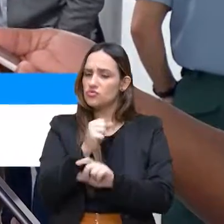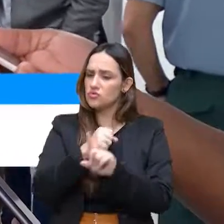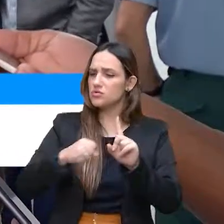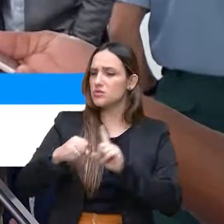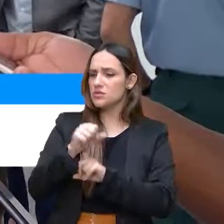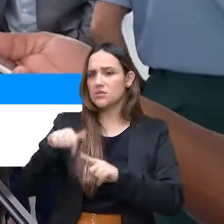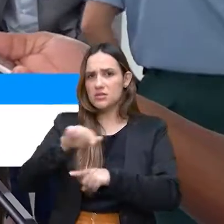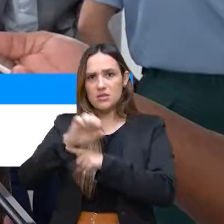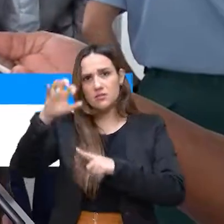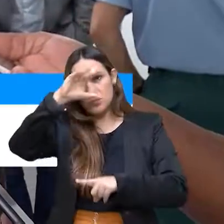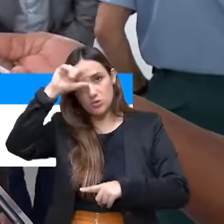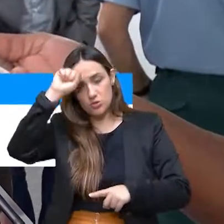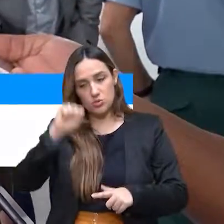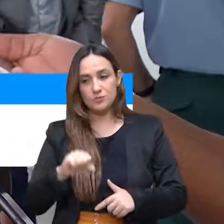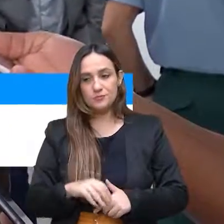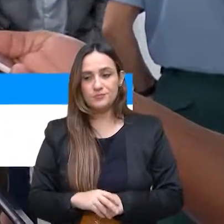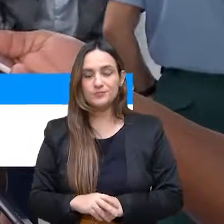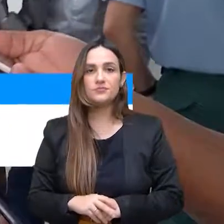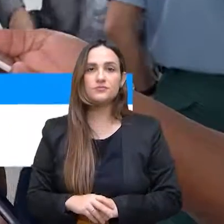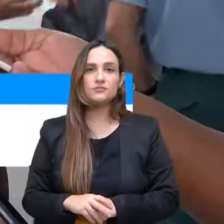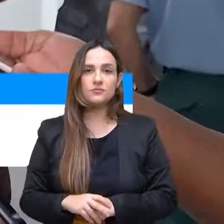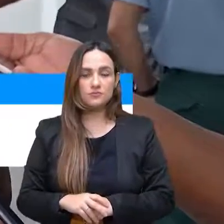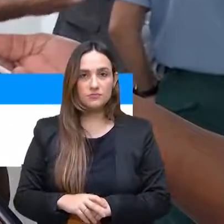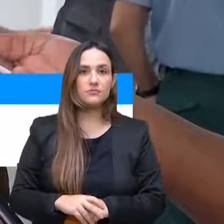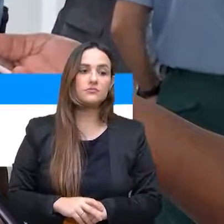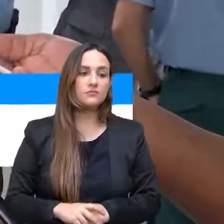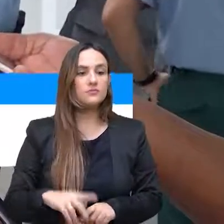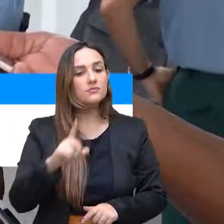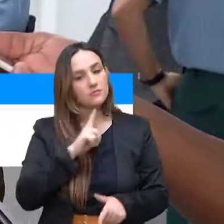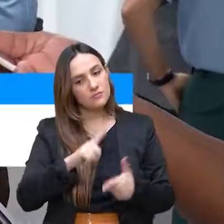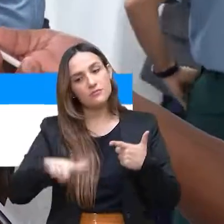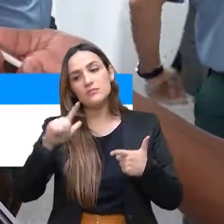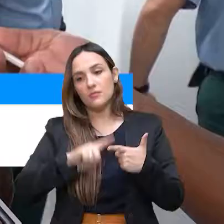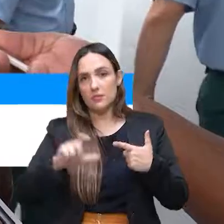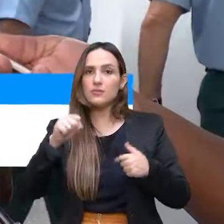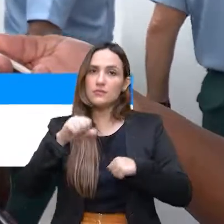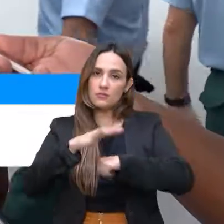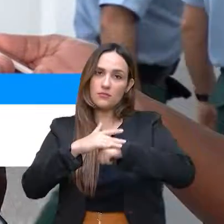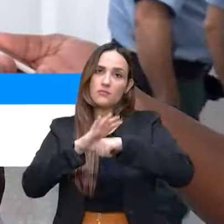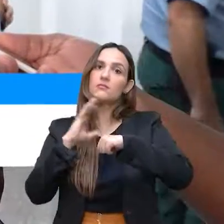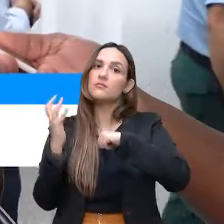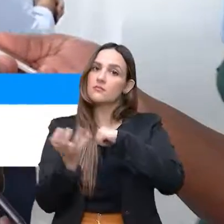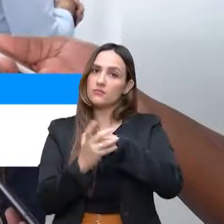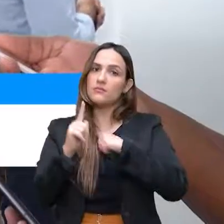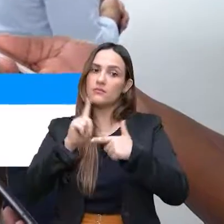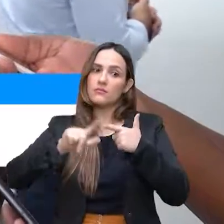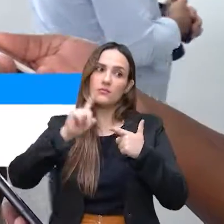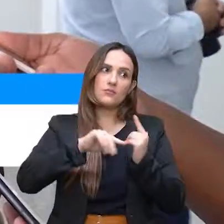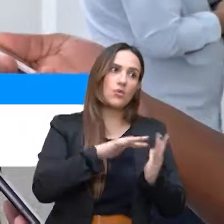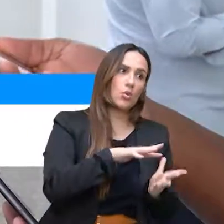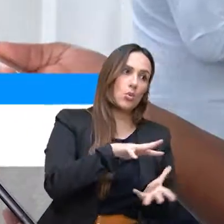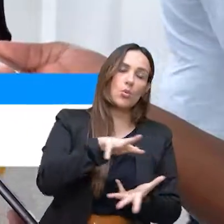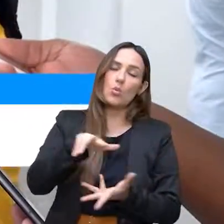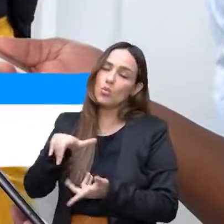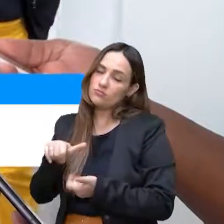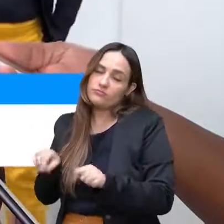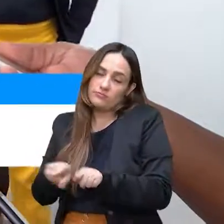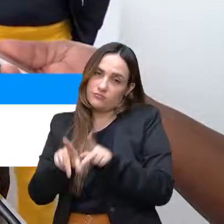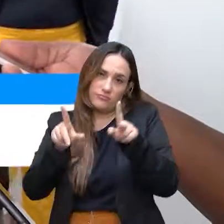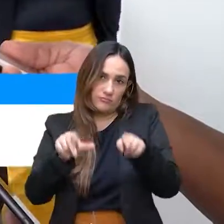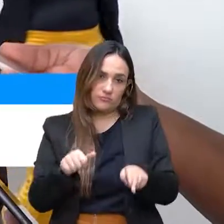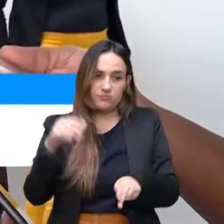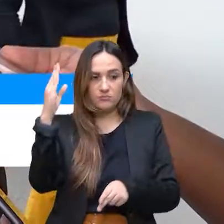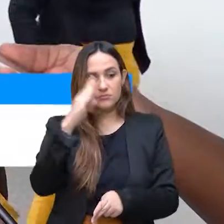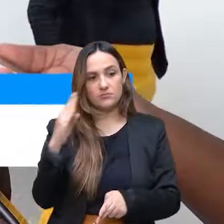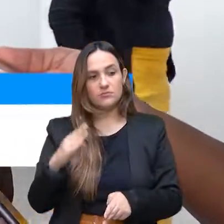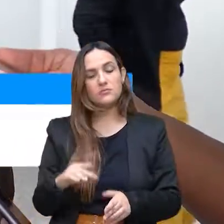do Comando Militar do Oeste, junto à nossa sociedade sul-mato-grossense. Tivemos, claro, o problema da pandemia, que foi um